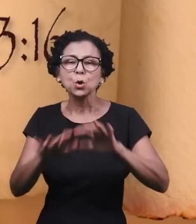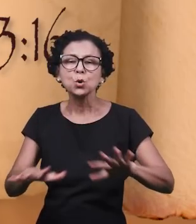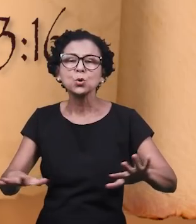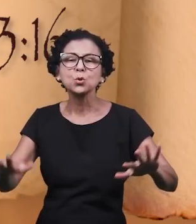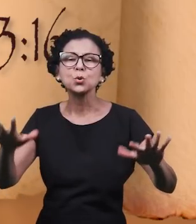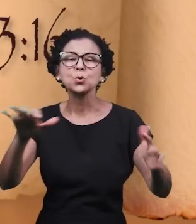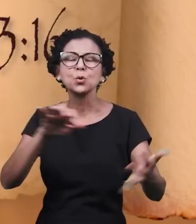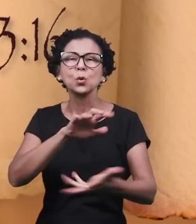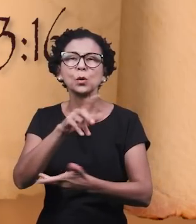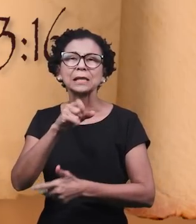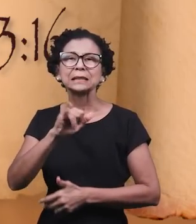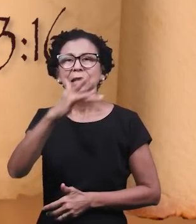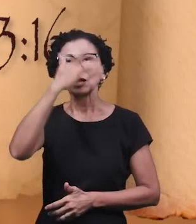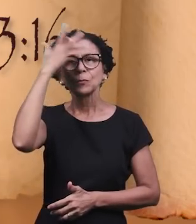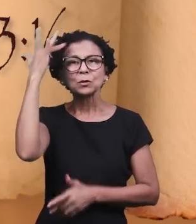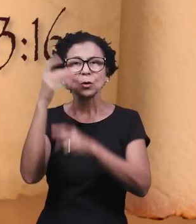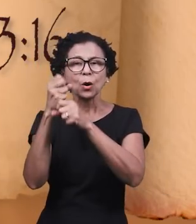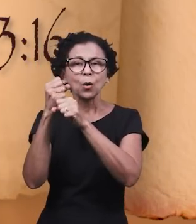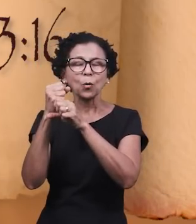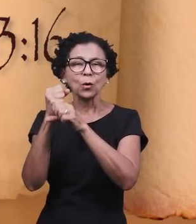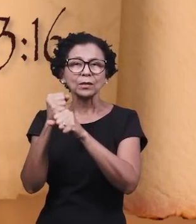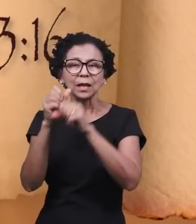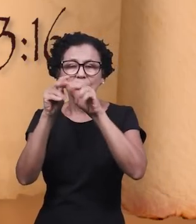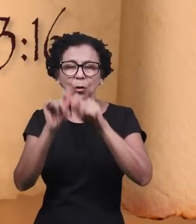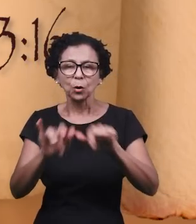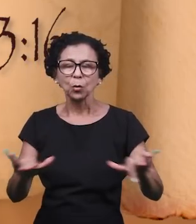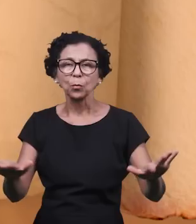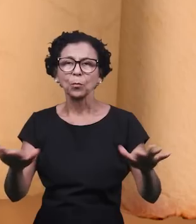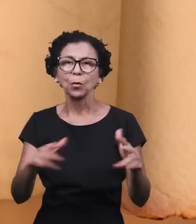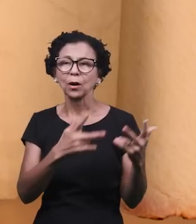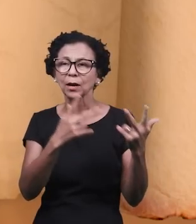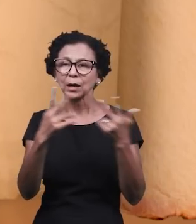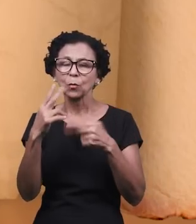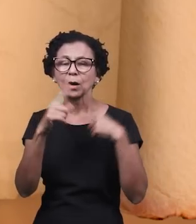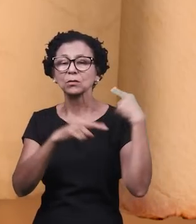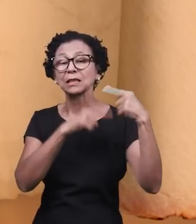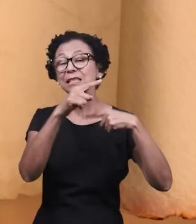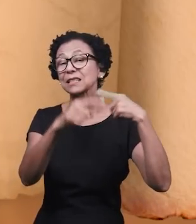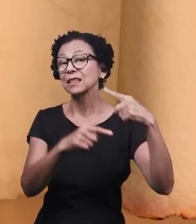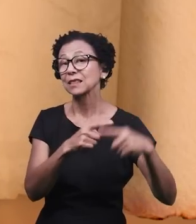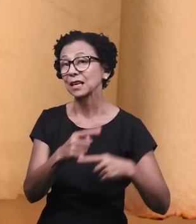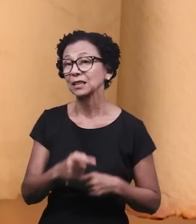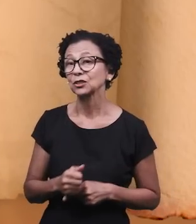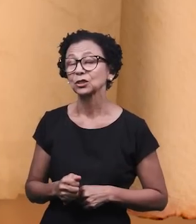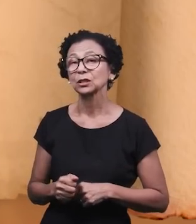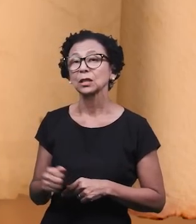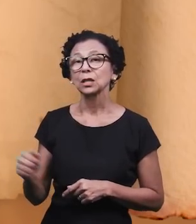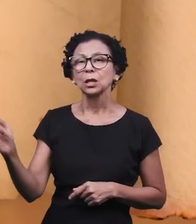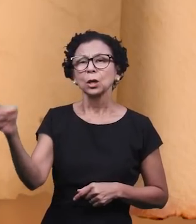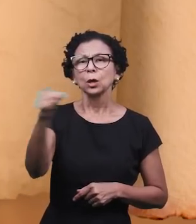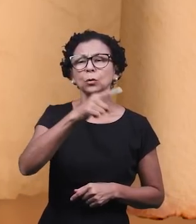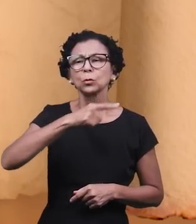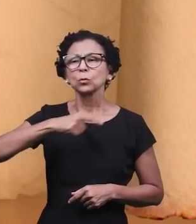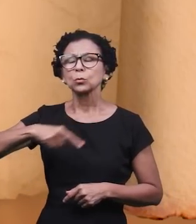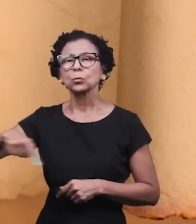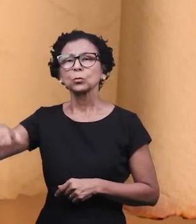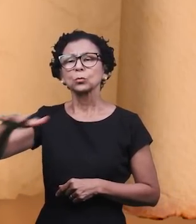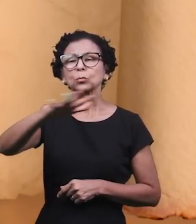difícil sobrevivência. De forma que a rota de Ur até Harã é uma rota